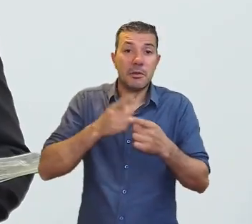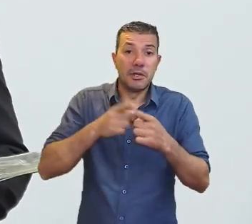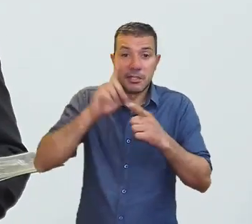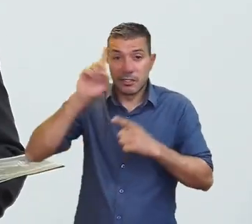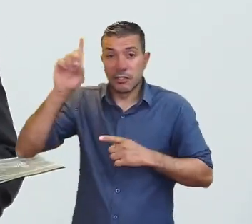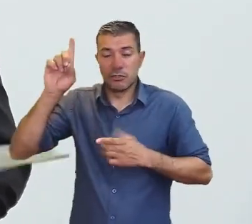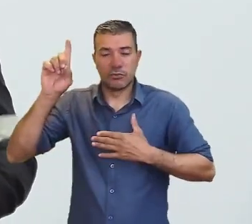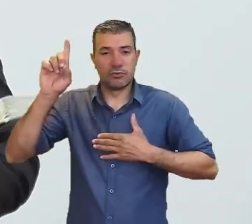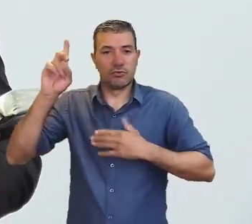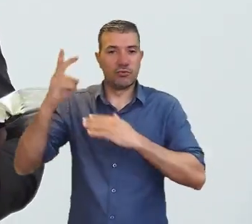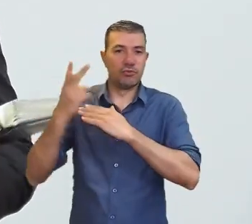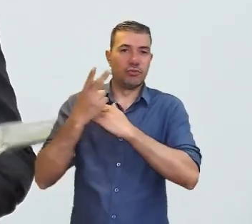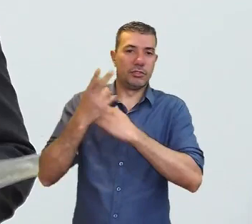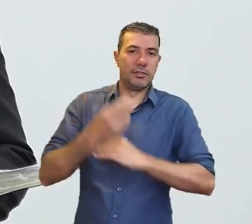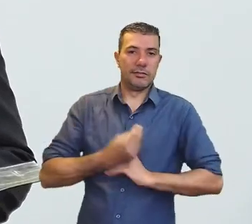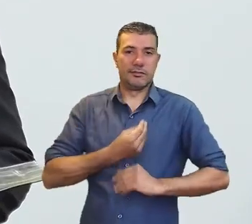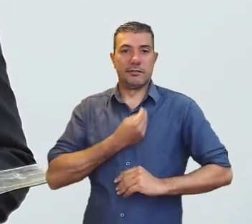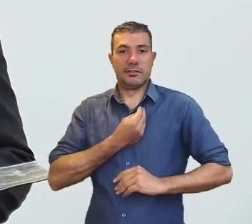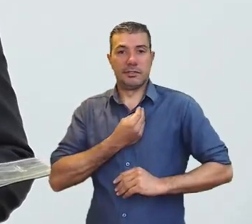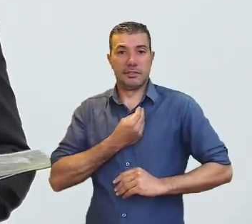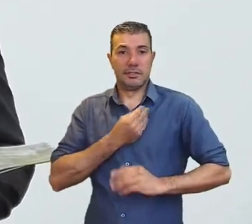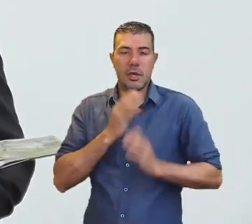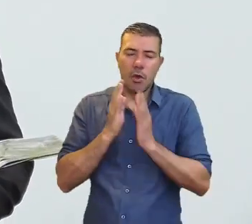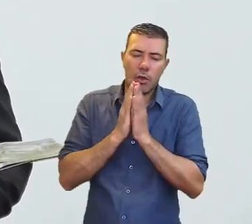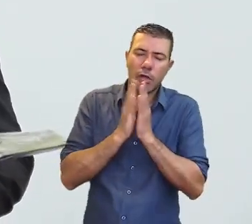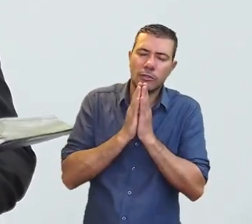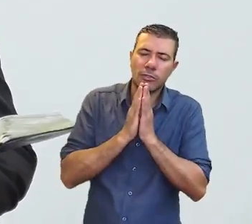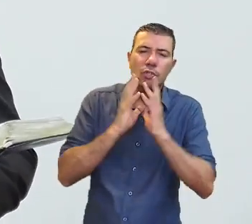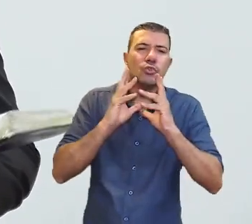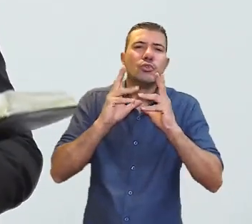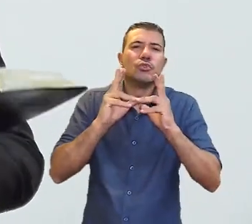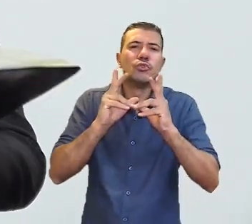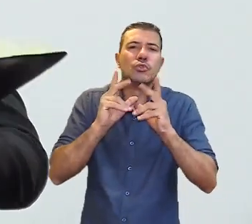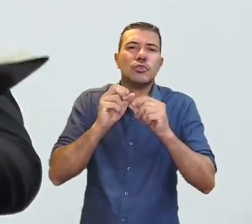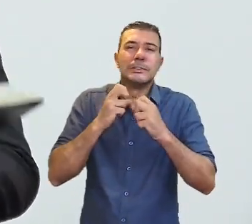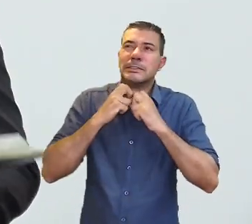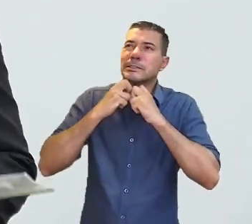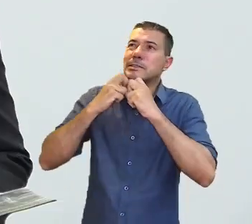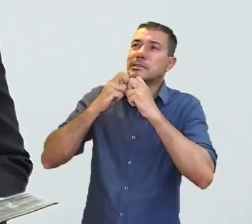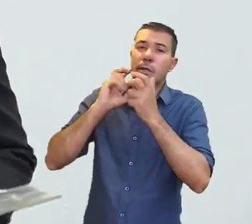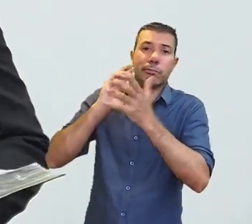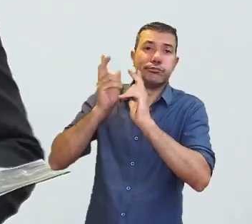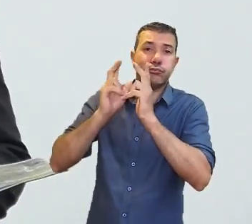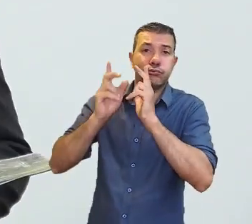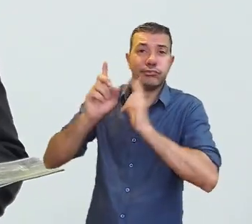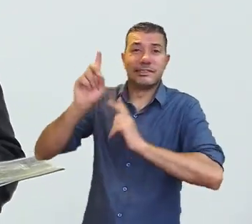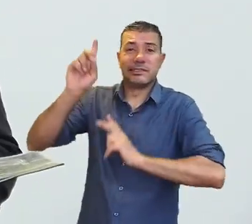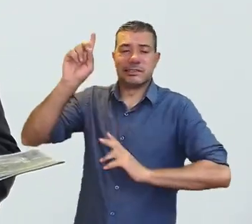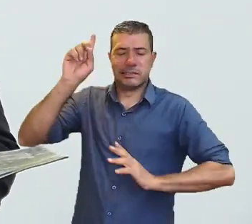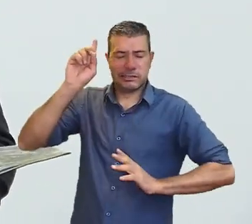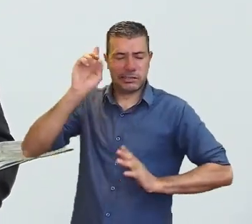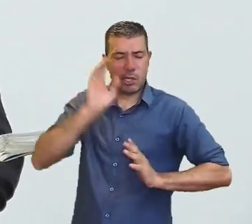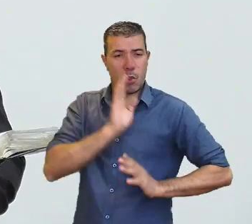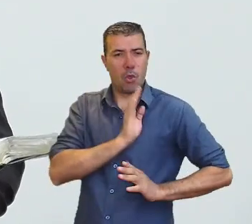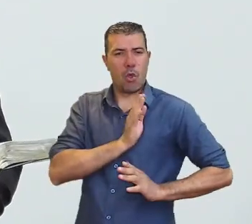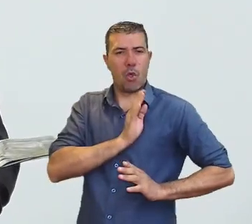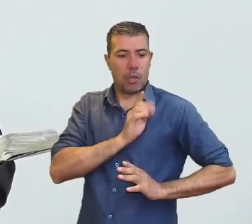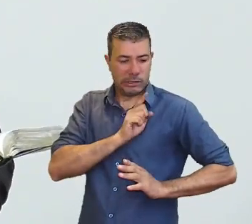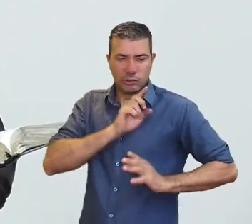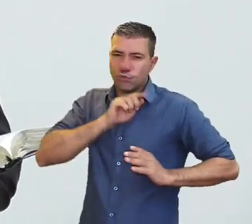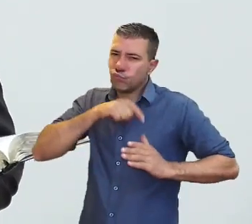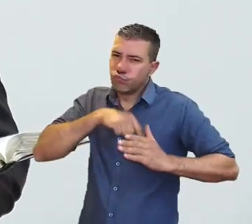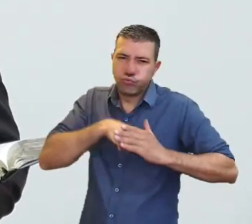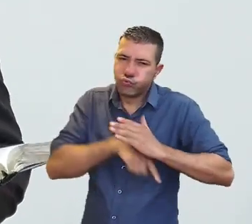especial, uma oração de entrega de todo e qualquer clamor que exista no seu coração, de toda e